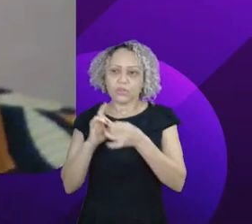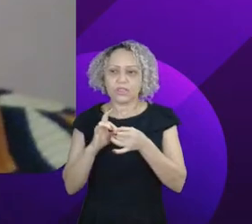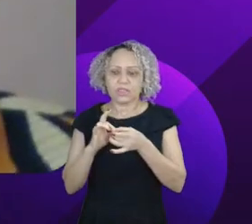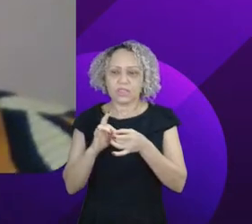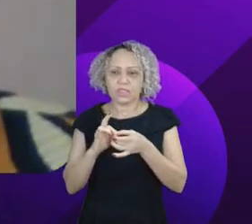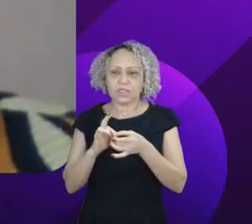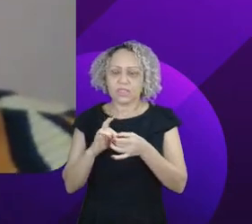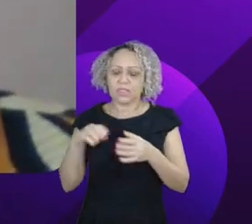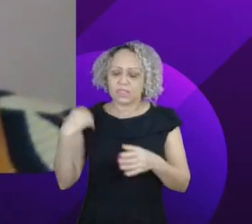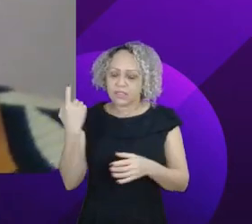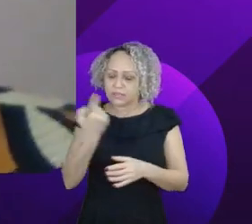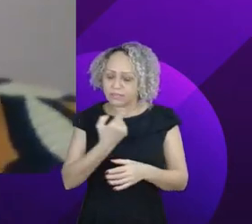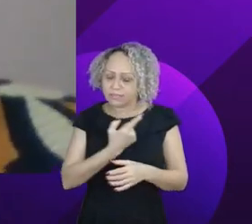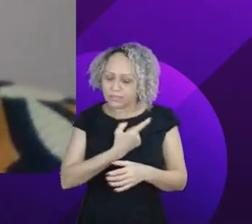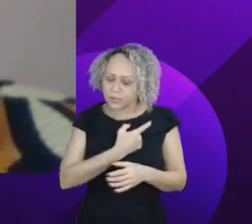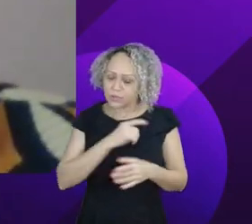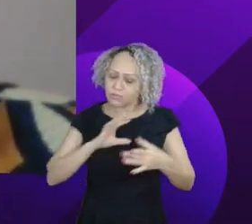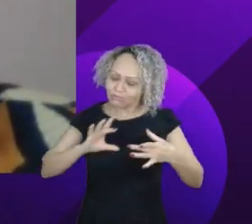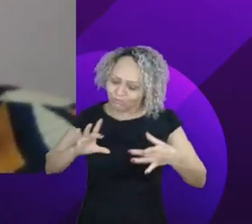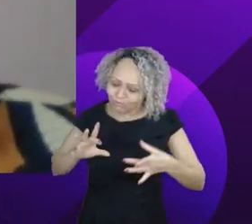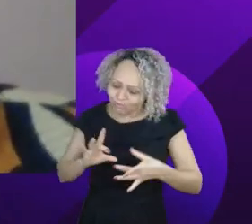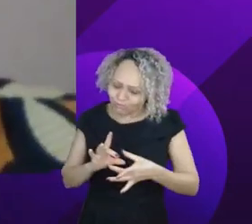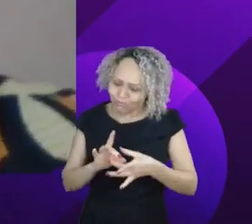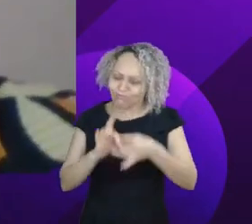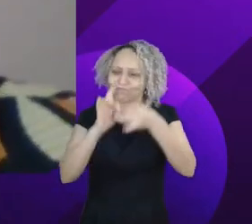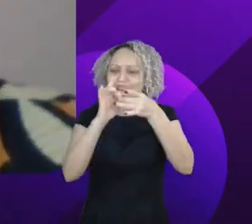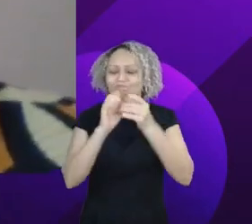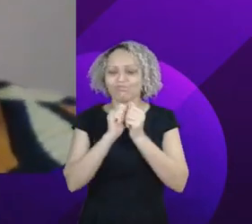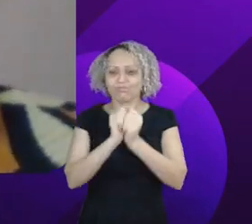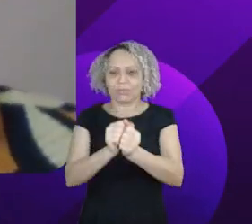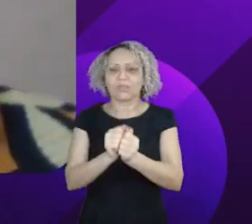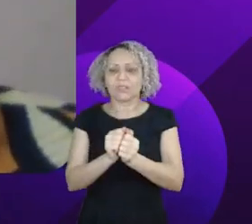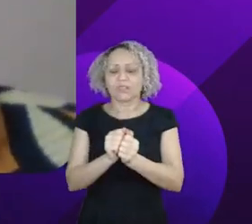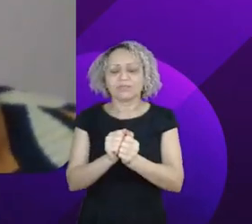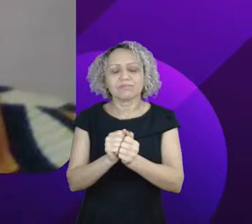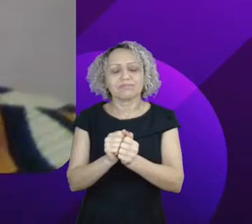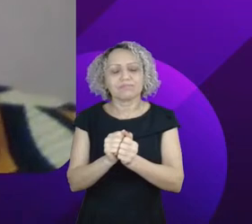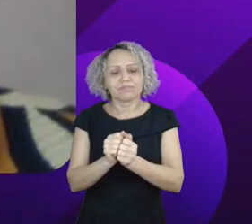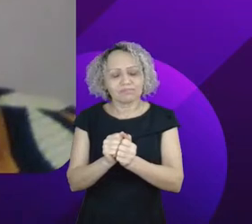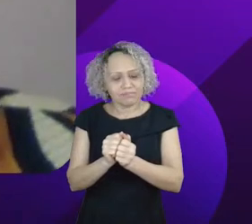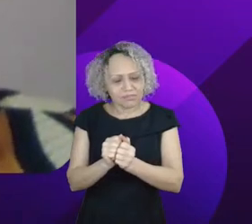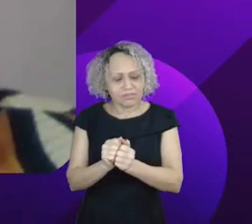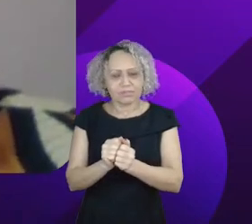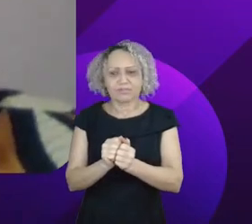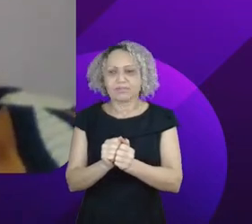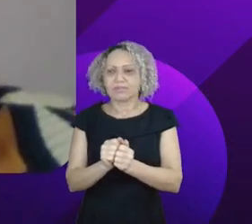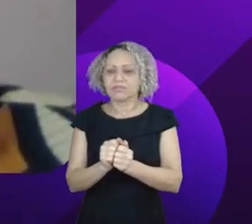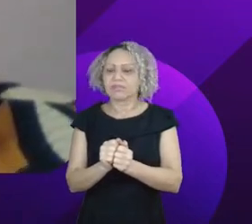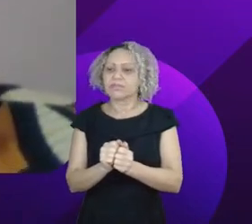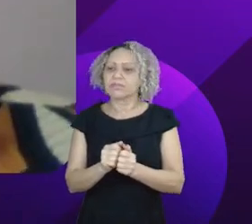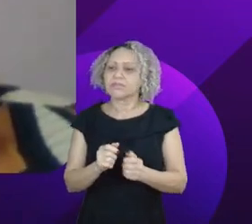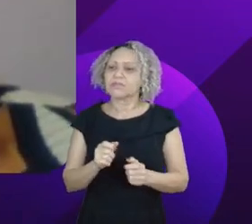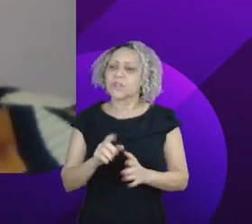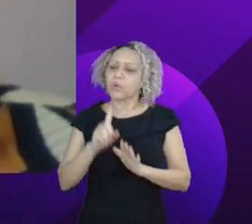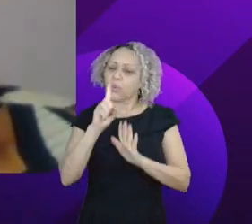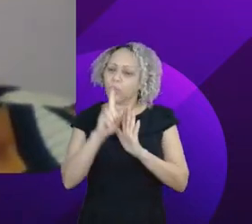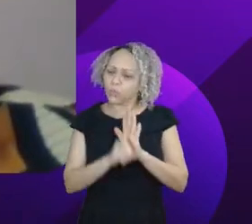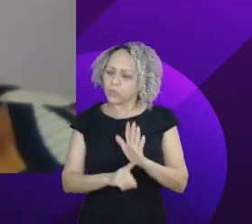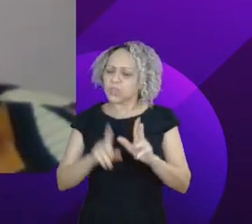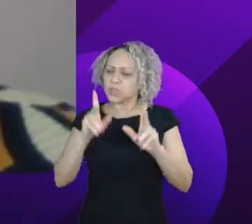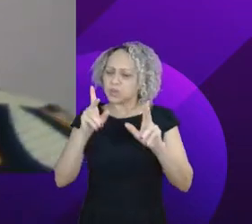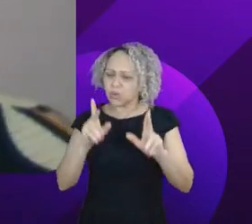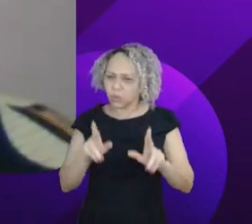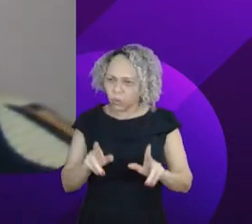De nos somarmos numa mesma condição de participação. Acho